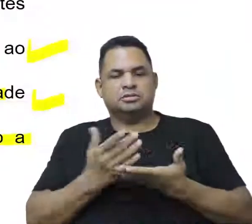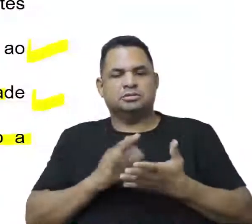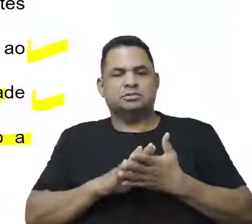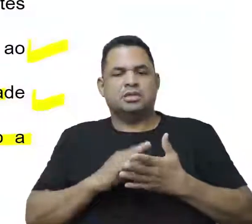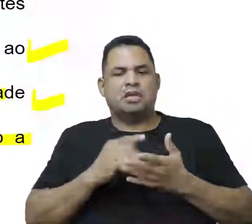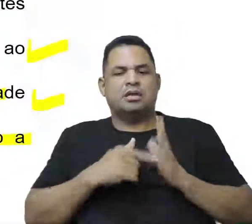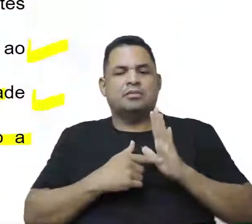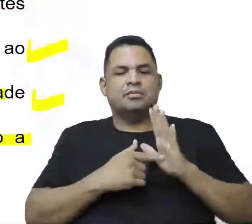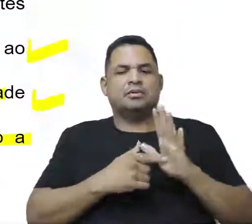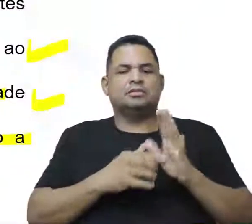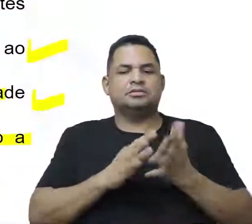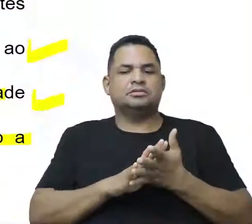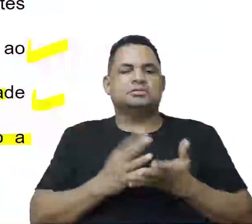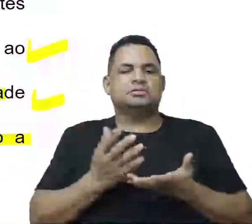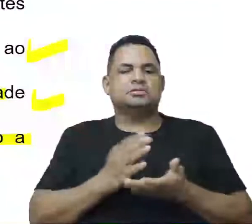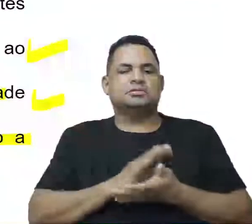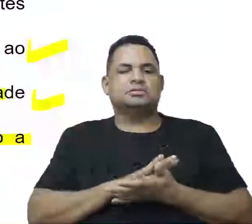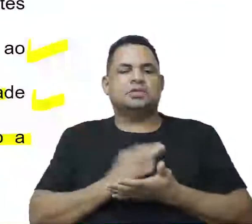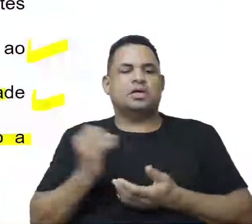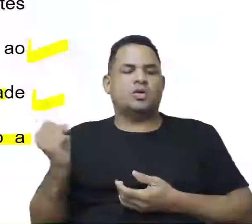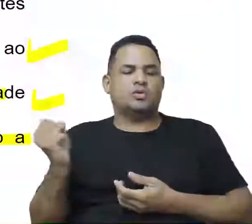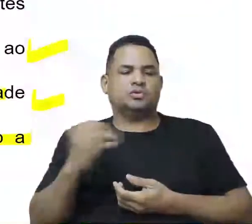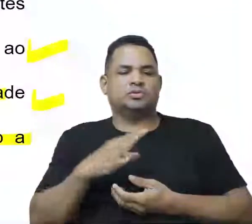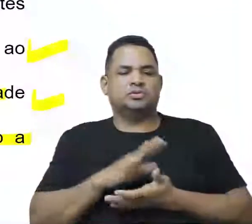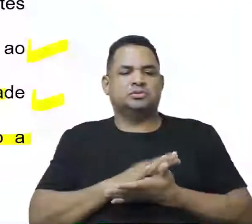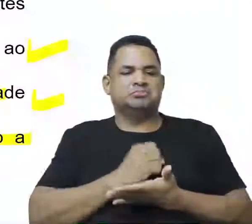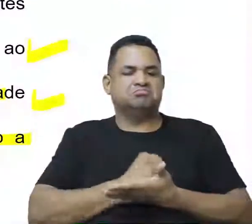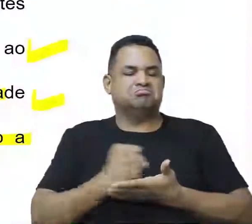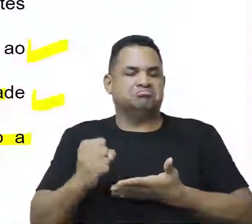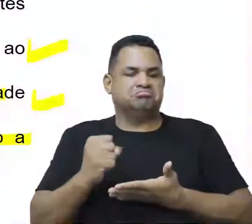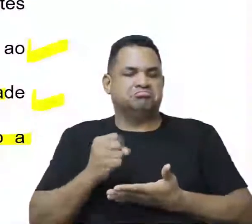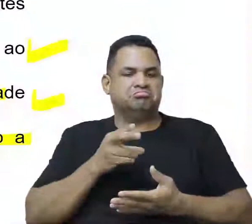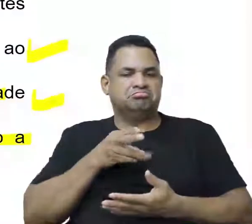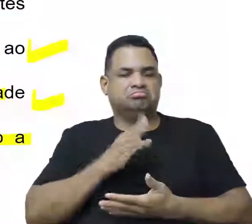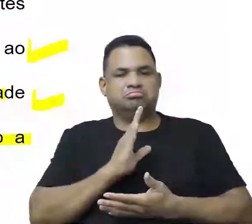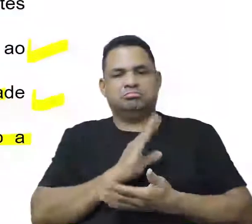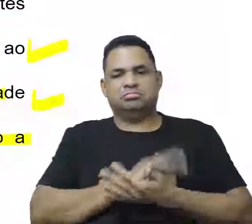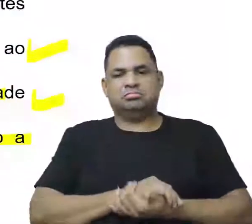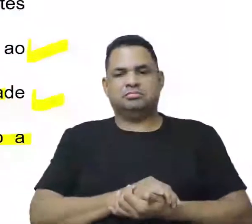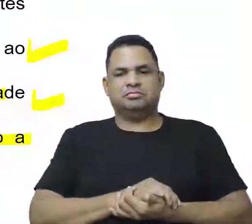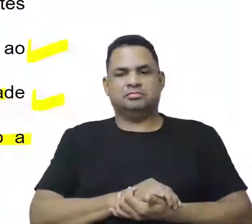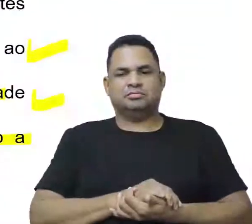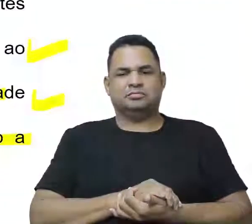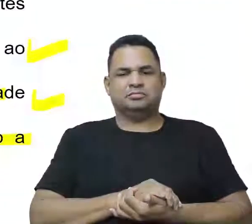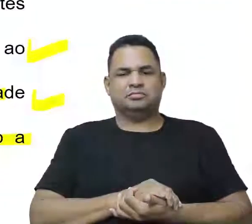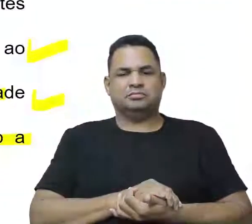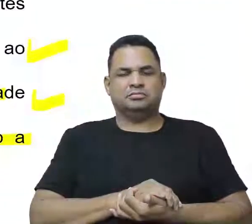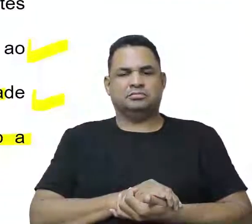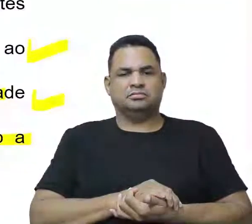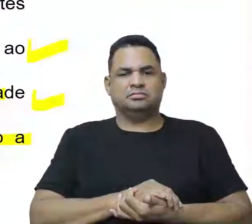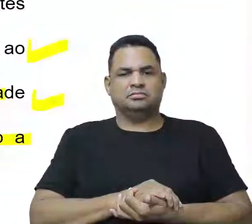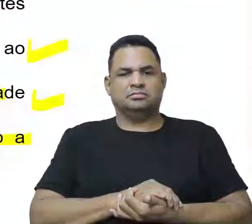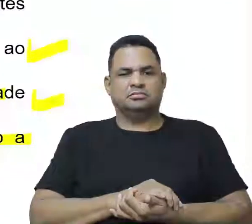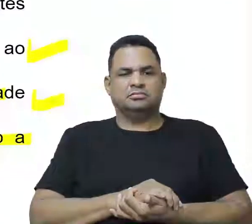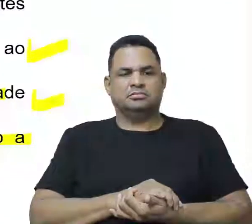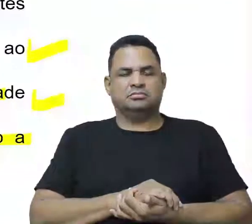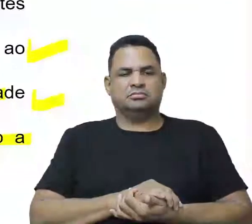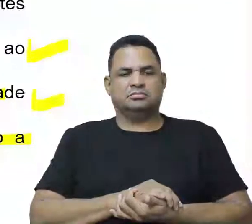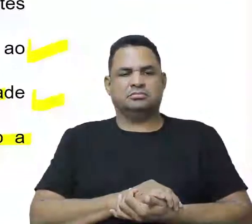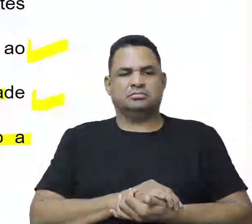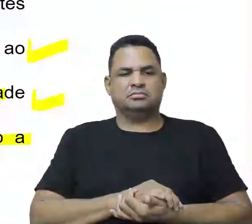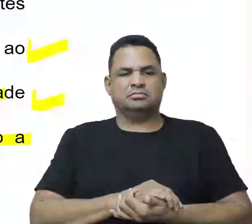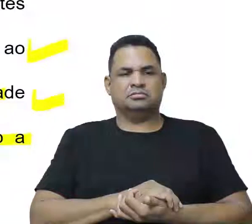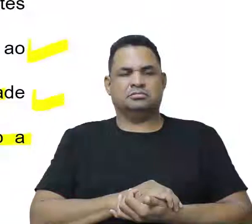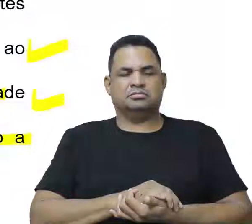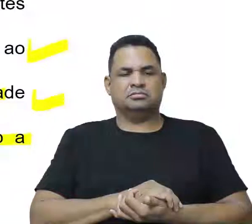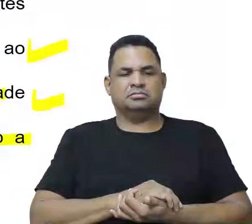do culto à jovialidade. Essa eu já elimino direto. Elimina. Essa daqui já seria uma das primeiras. A alternativa correta